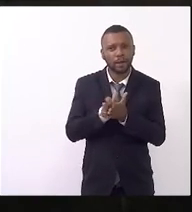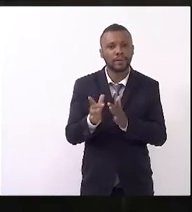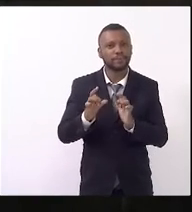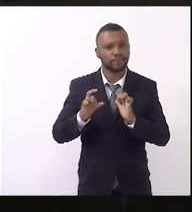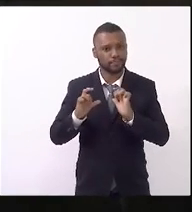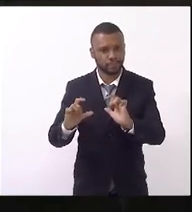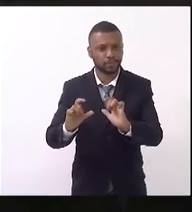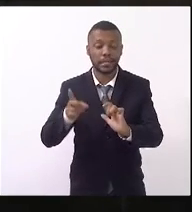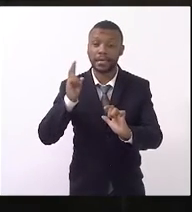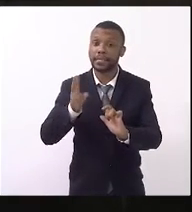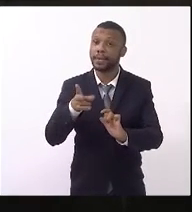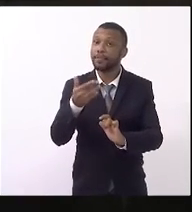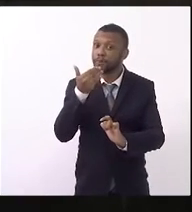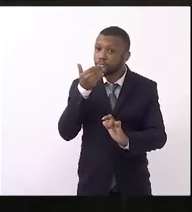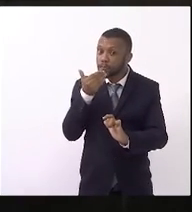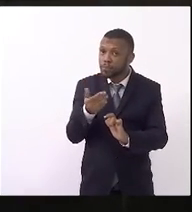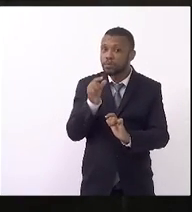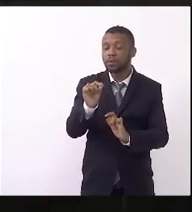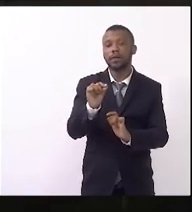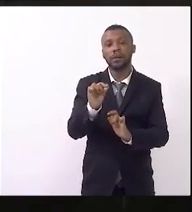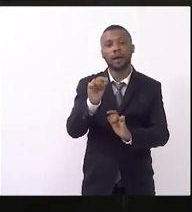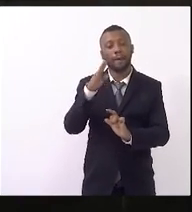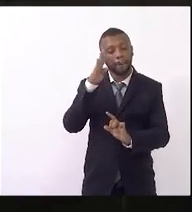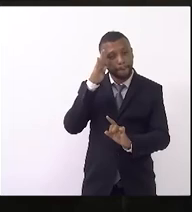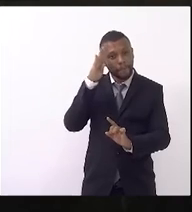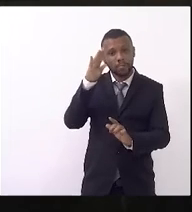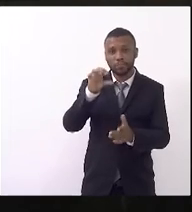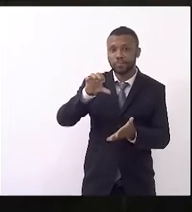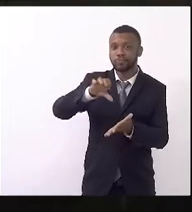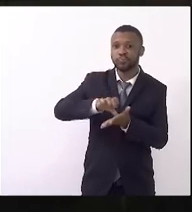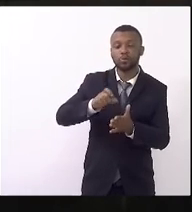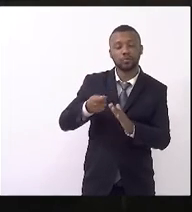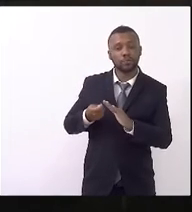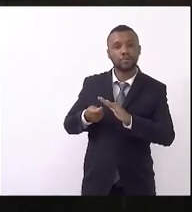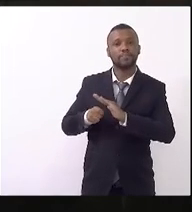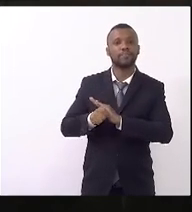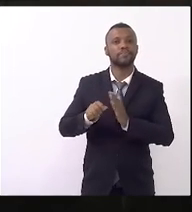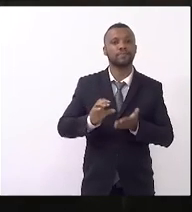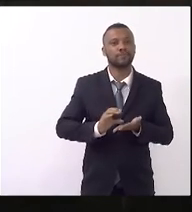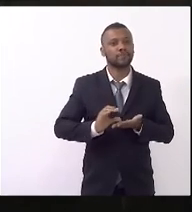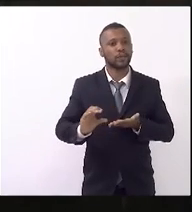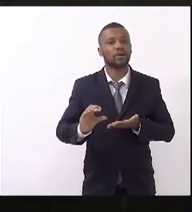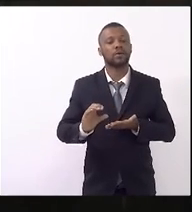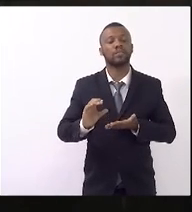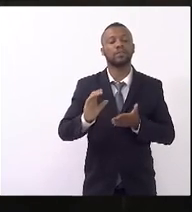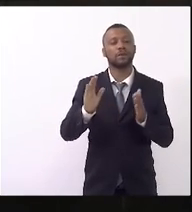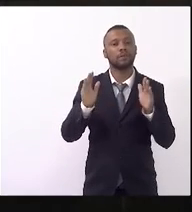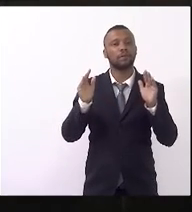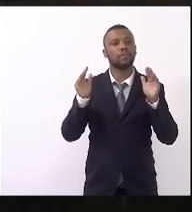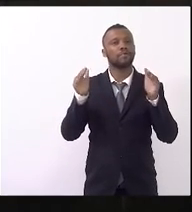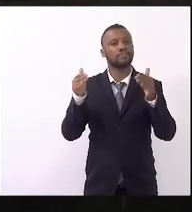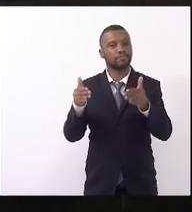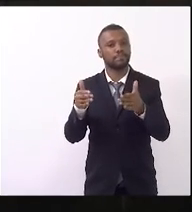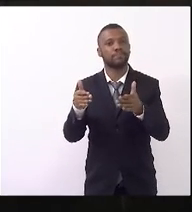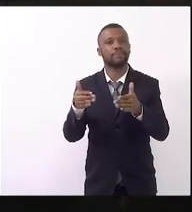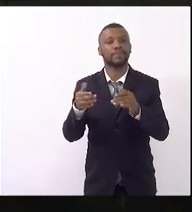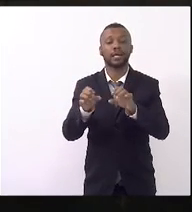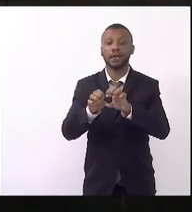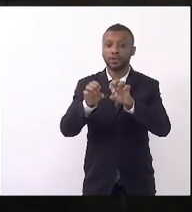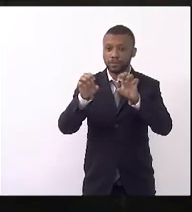sempre reiterando a centralidade dos investimentos de caráter